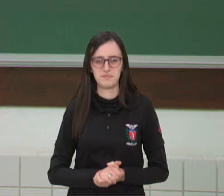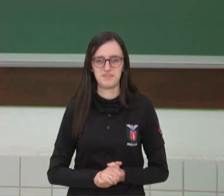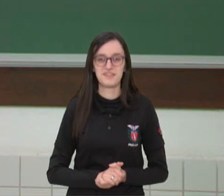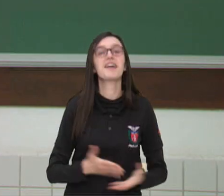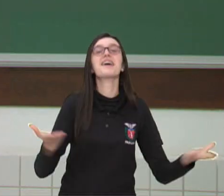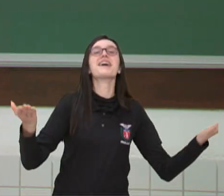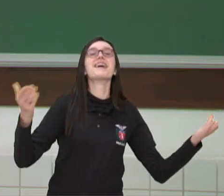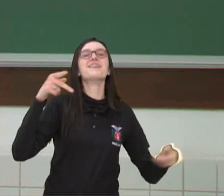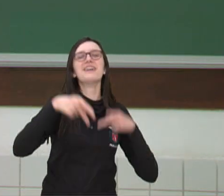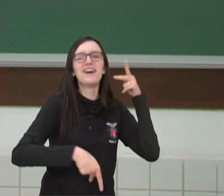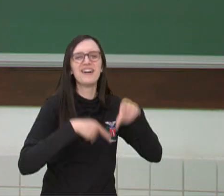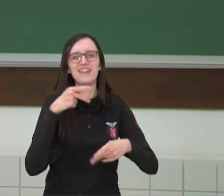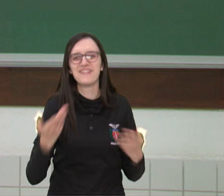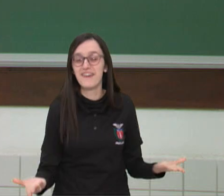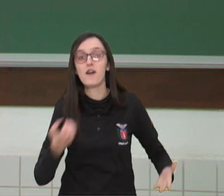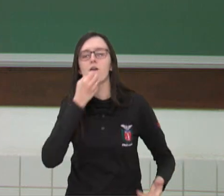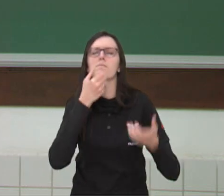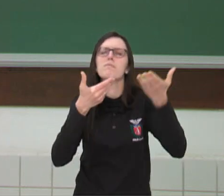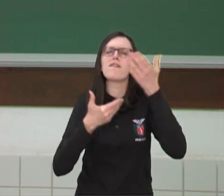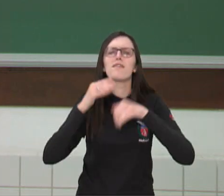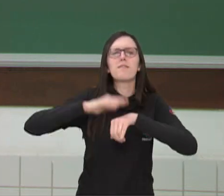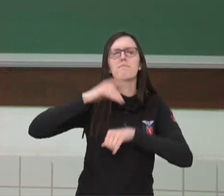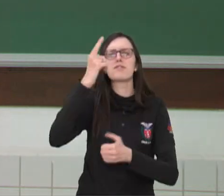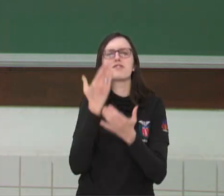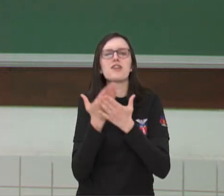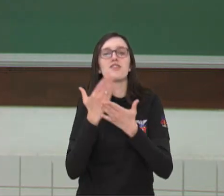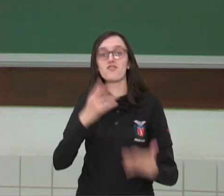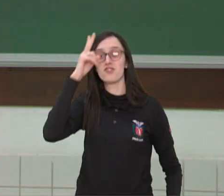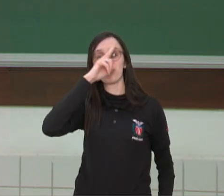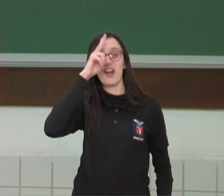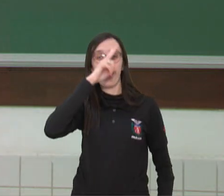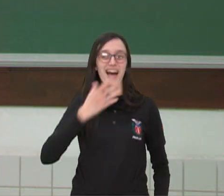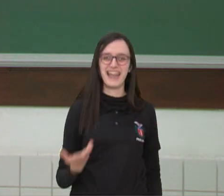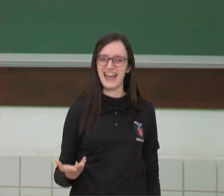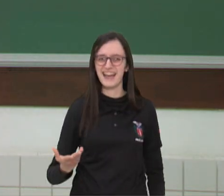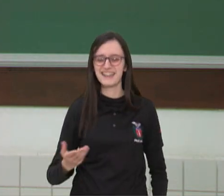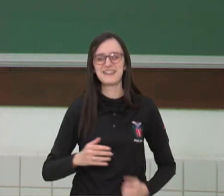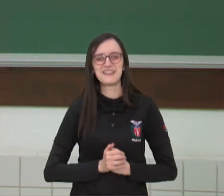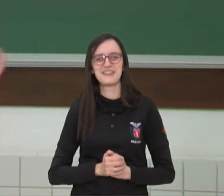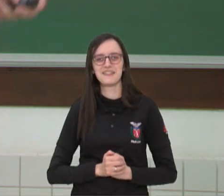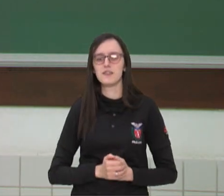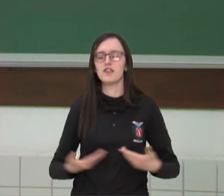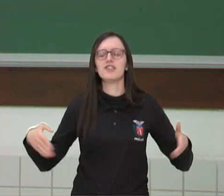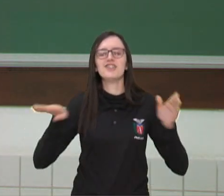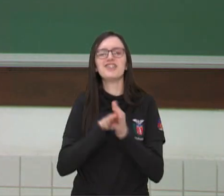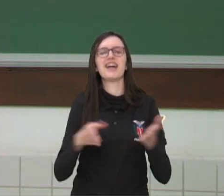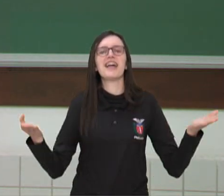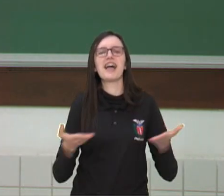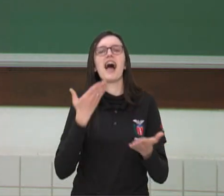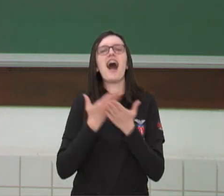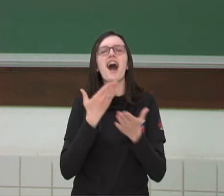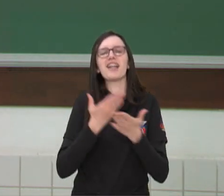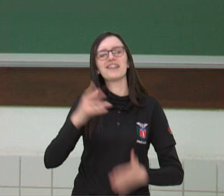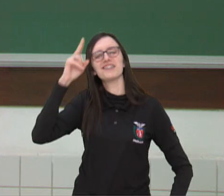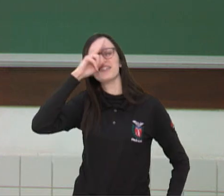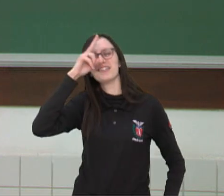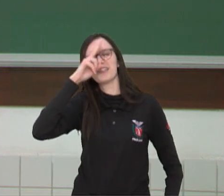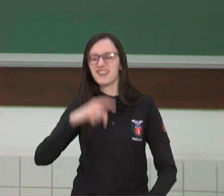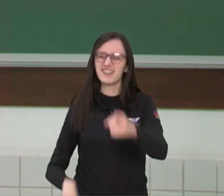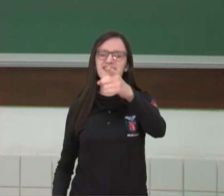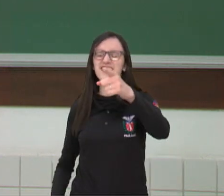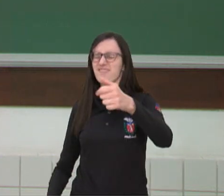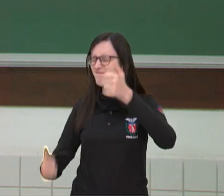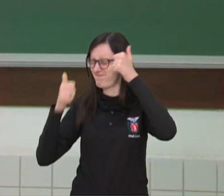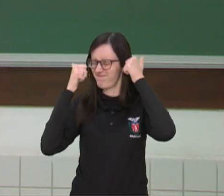E aí, povo! Bem-vindos a mais uma aula de História! Chegamos à aula de História, isso aí,